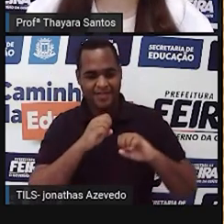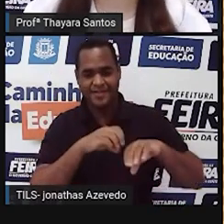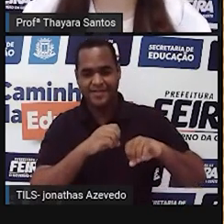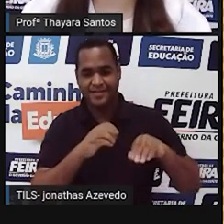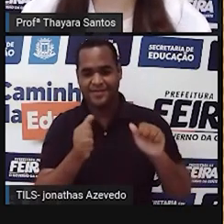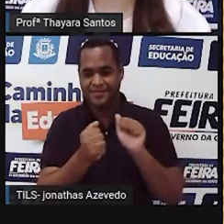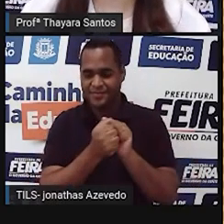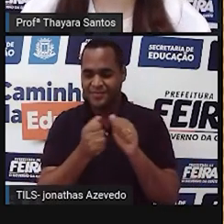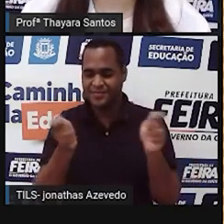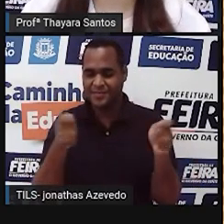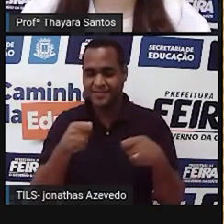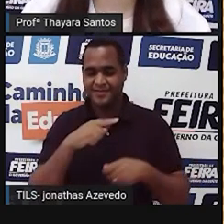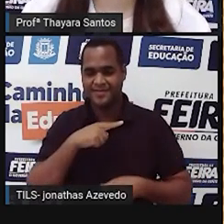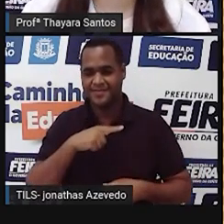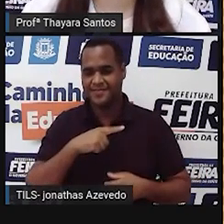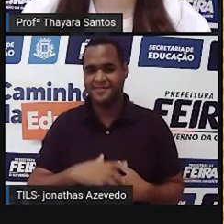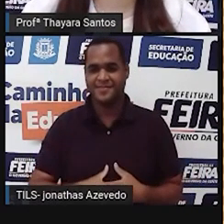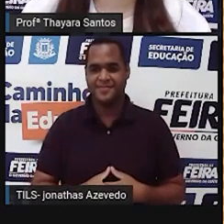aulas.